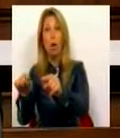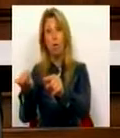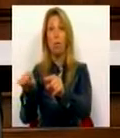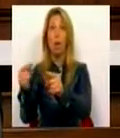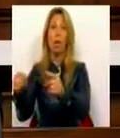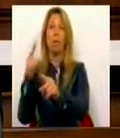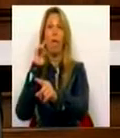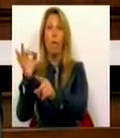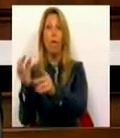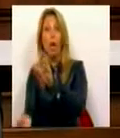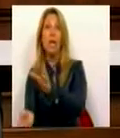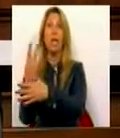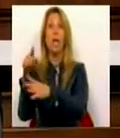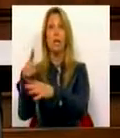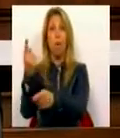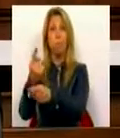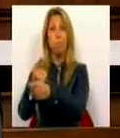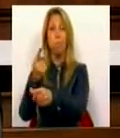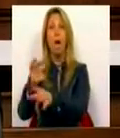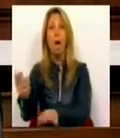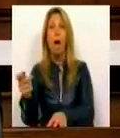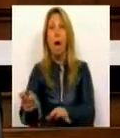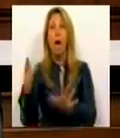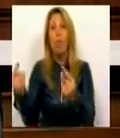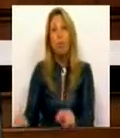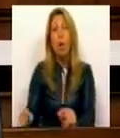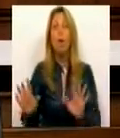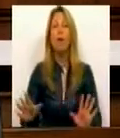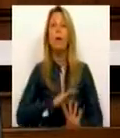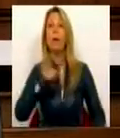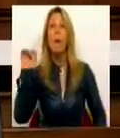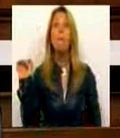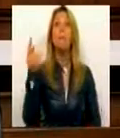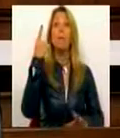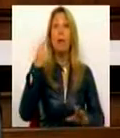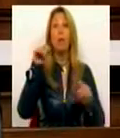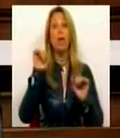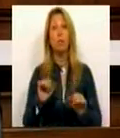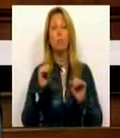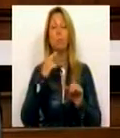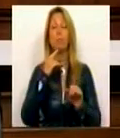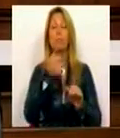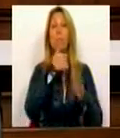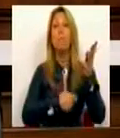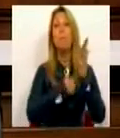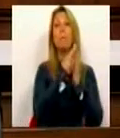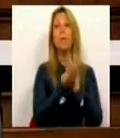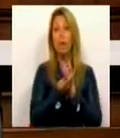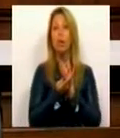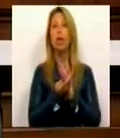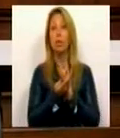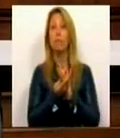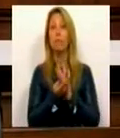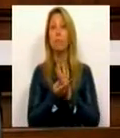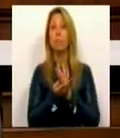fundação, uma vez que, pela primeira vez, e para além de medidas que sejam exclusivamente soft power, parece ter